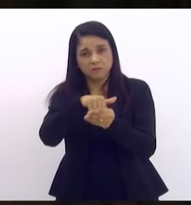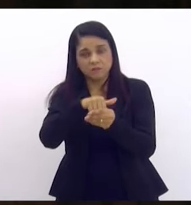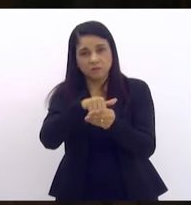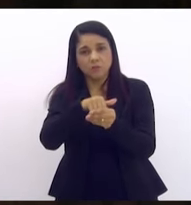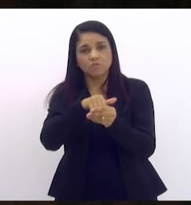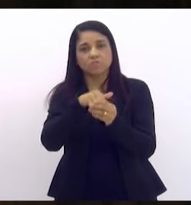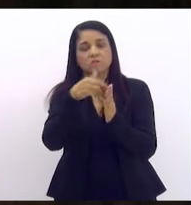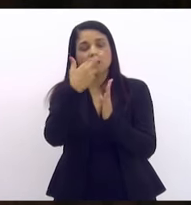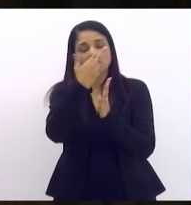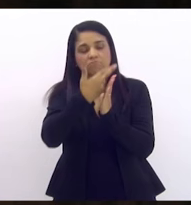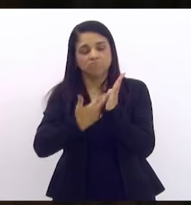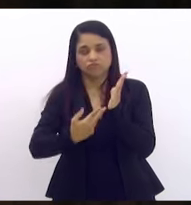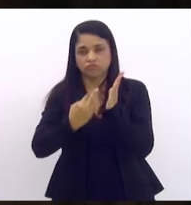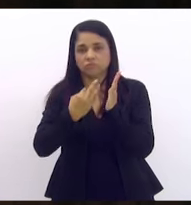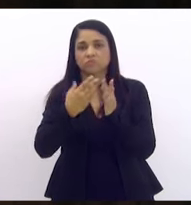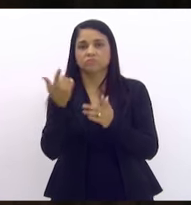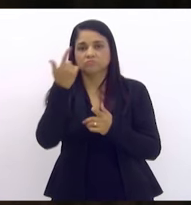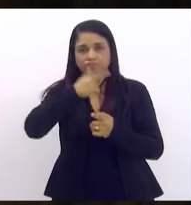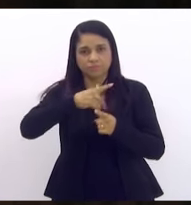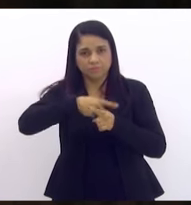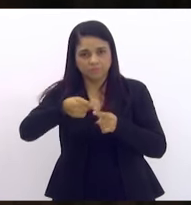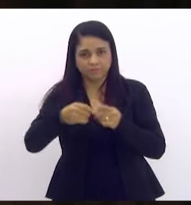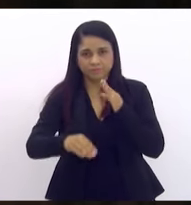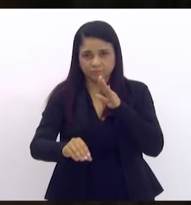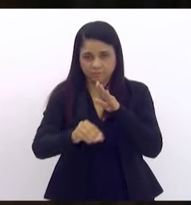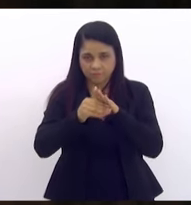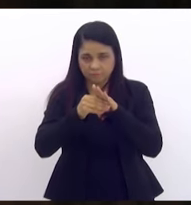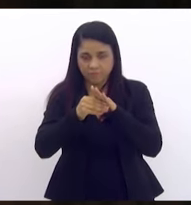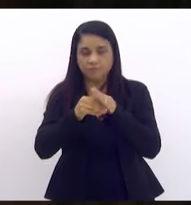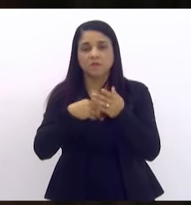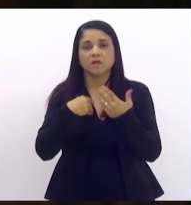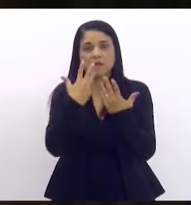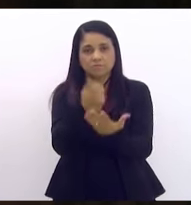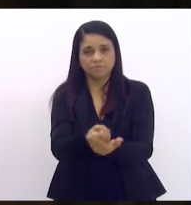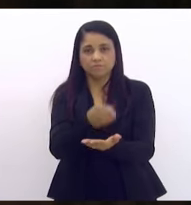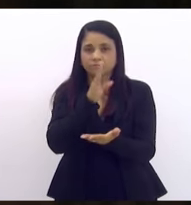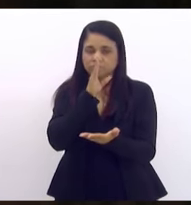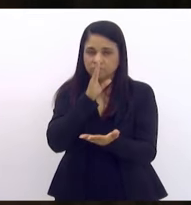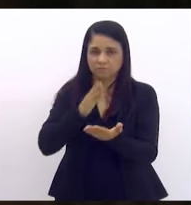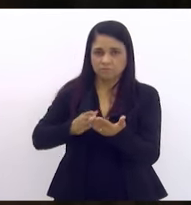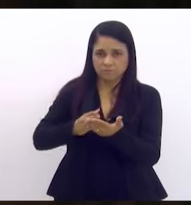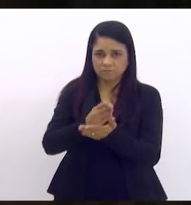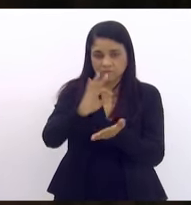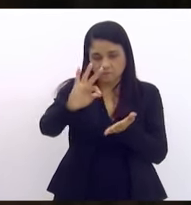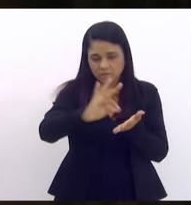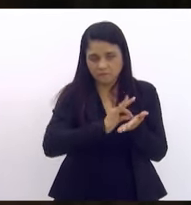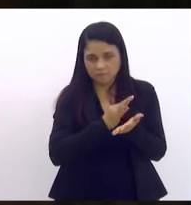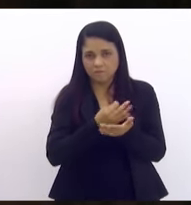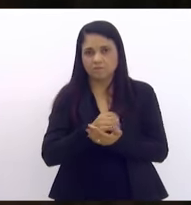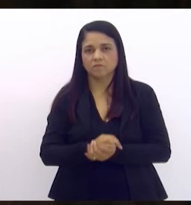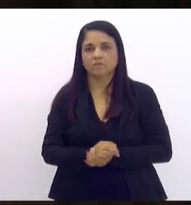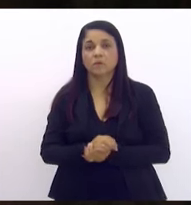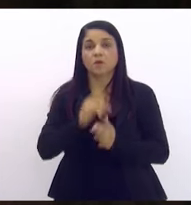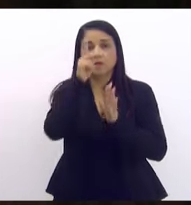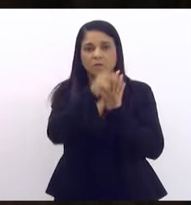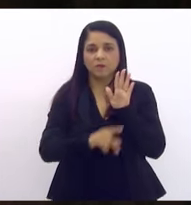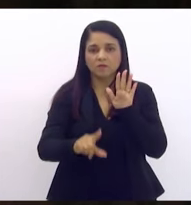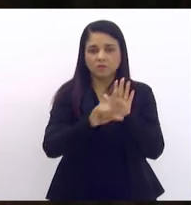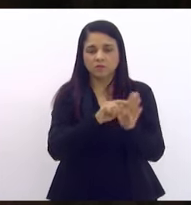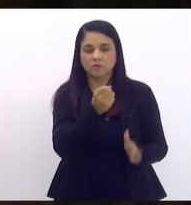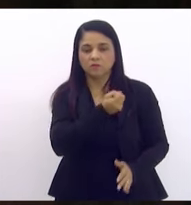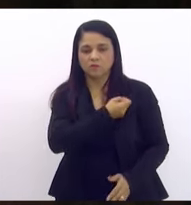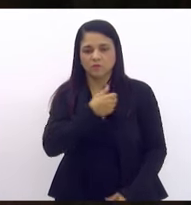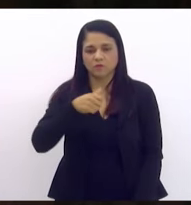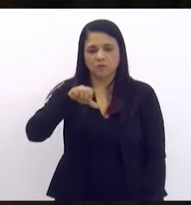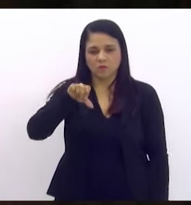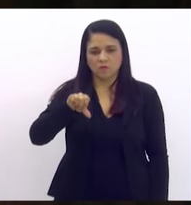do vencido assim emendada que apr senhores que aprovam permaneçam Como estão aprovado vai autógrafo projeto de lei número